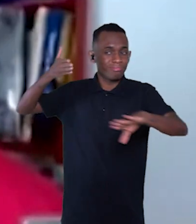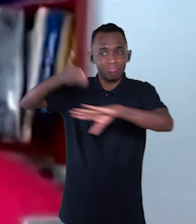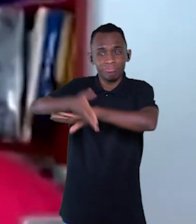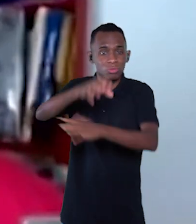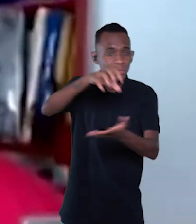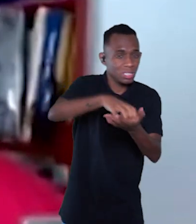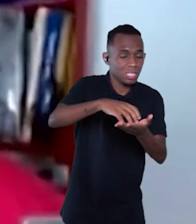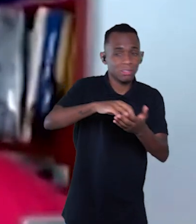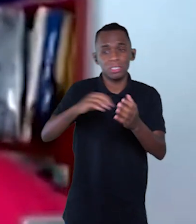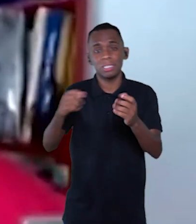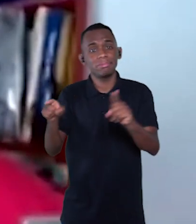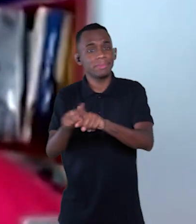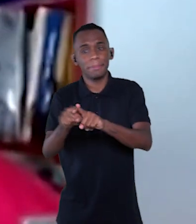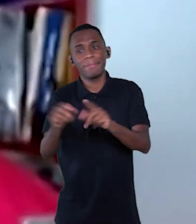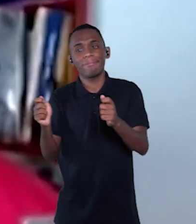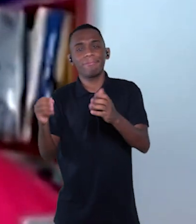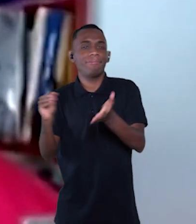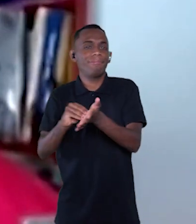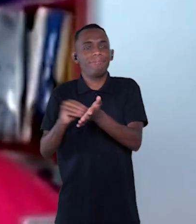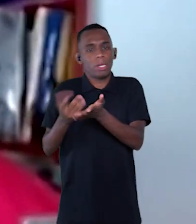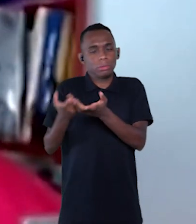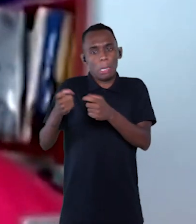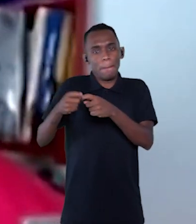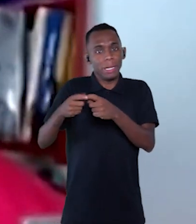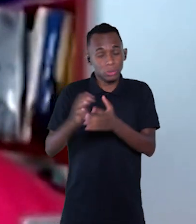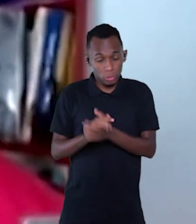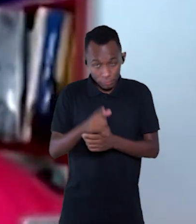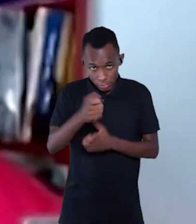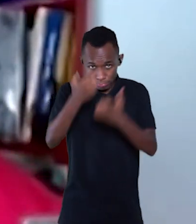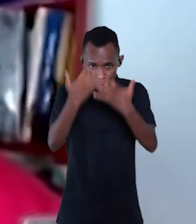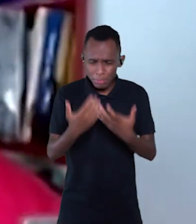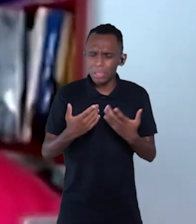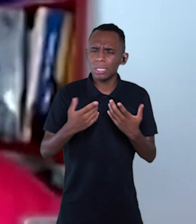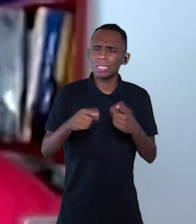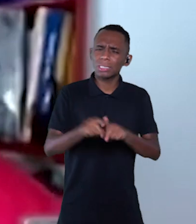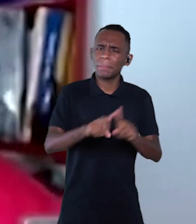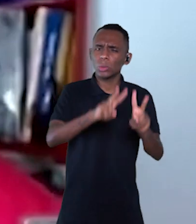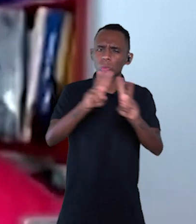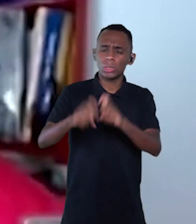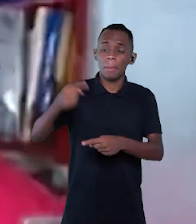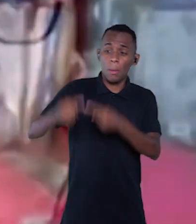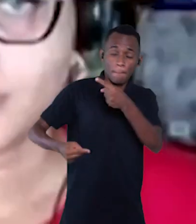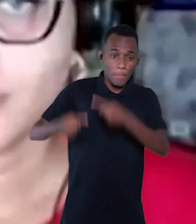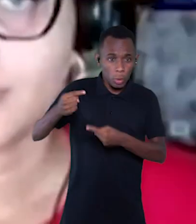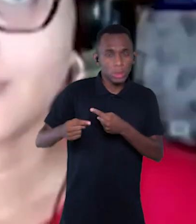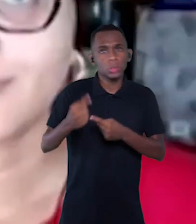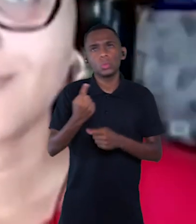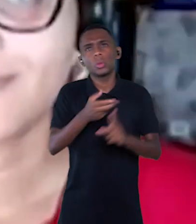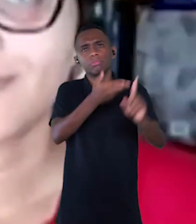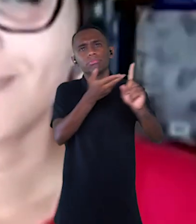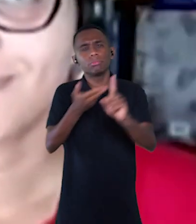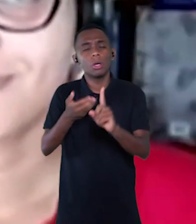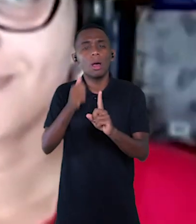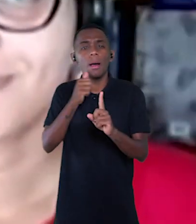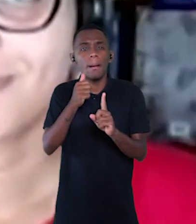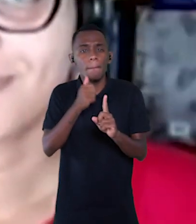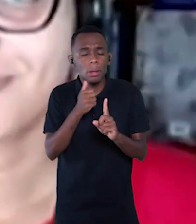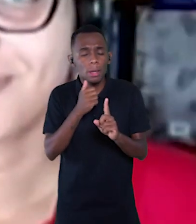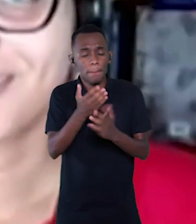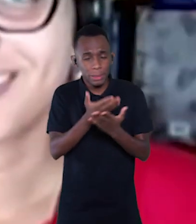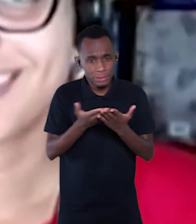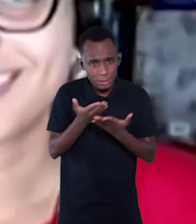muito menos o hospital. Você traz também esse tema da política de uma paciente, né, que fala que